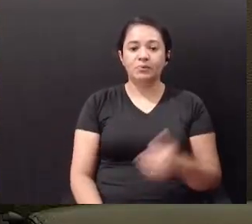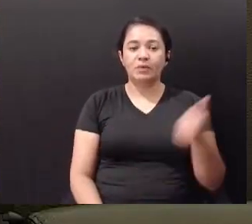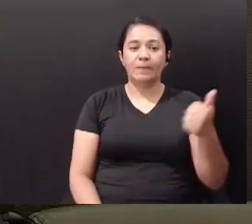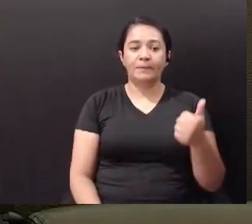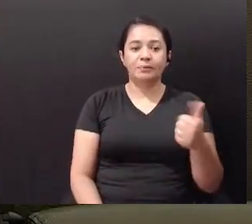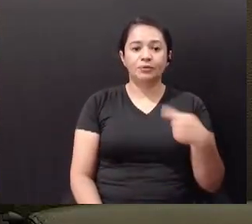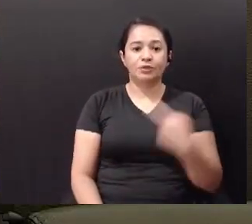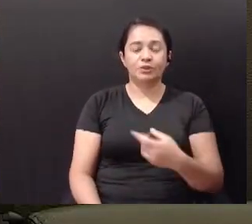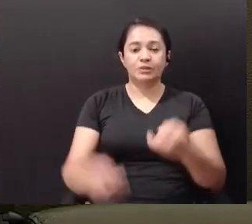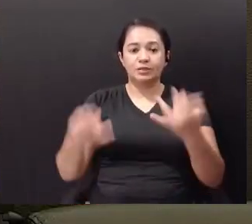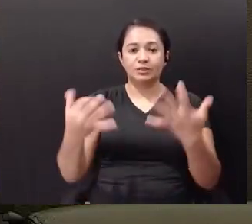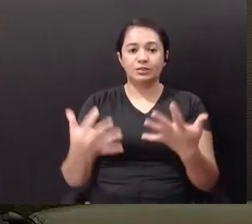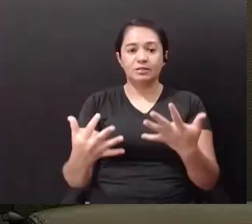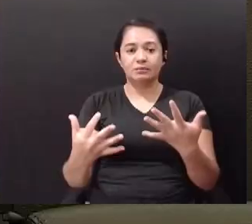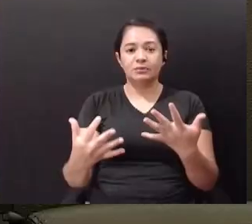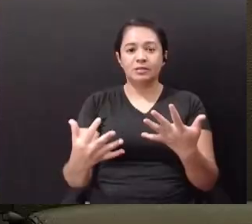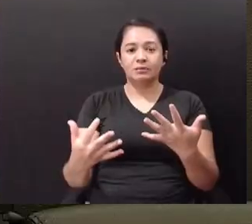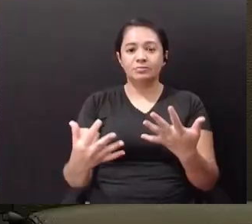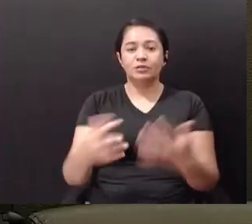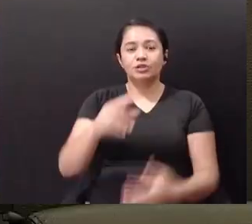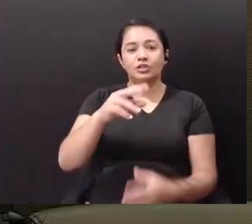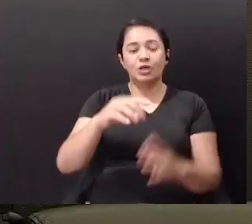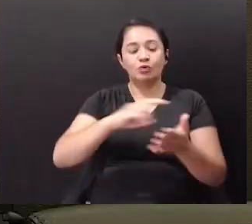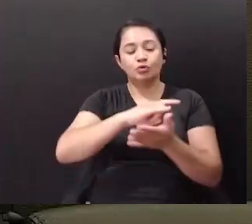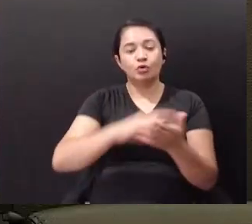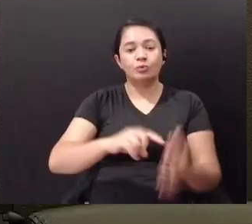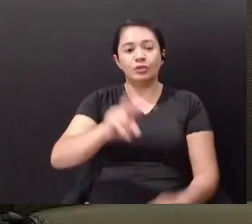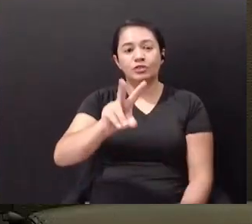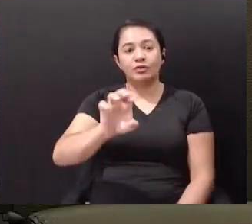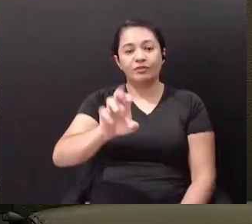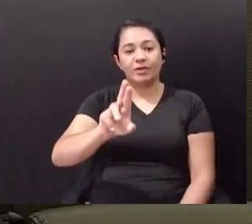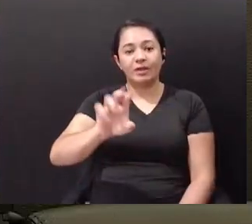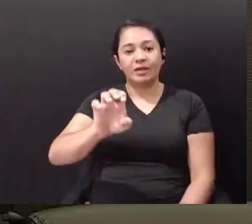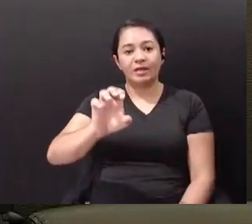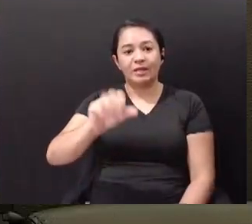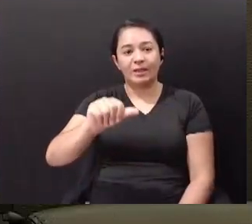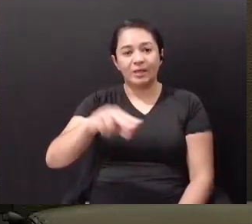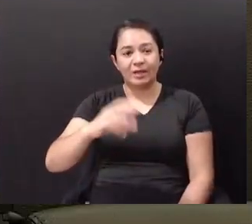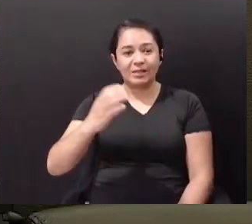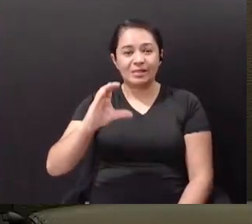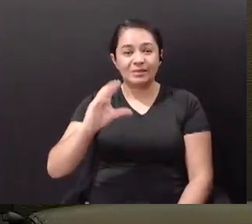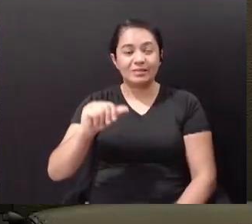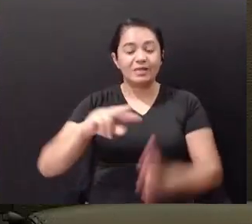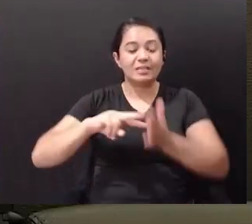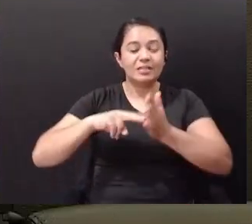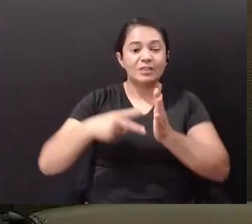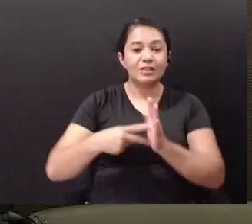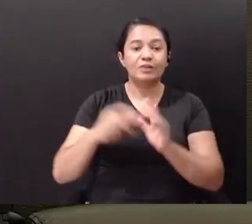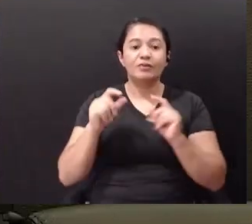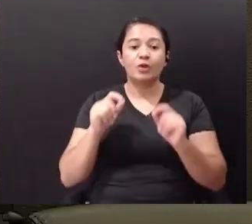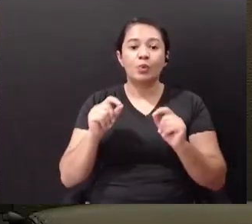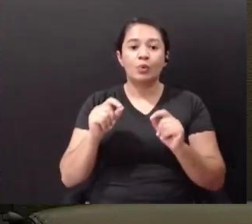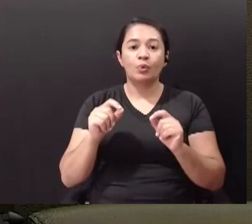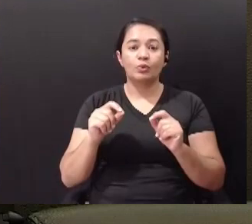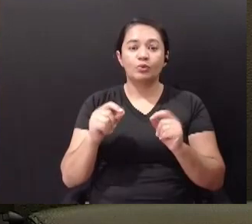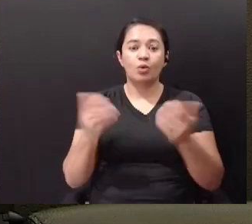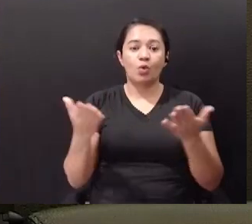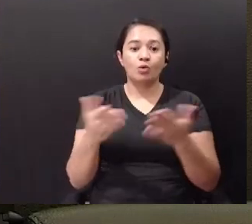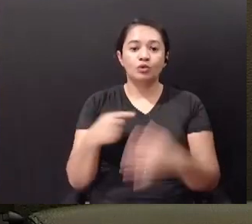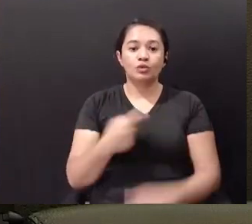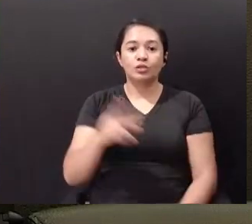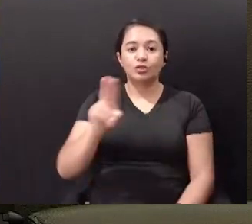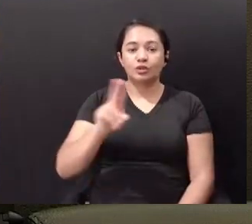vereança, né? O que é um termo de vereança? Termo de vereança entendemos com o que hoje em dia nós chamaríamos de uma ata,